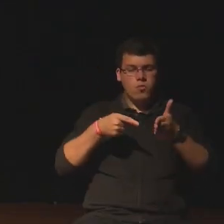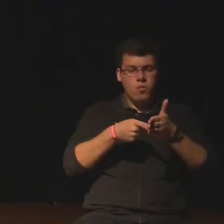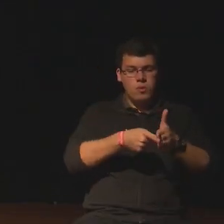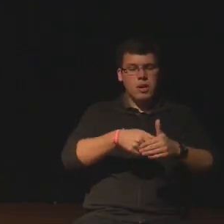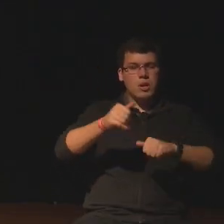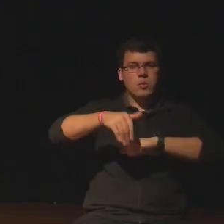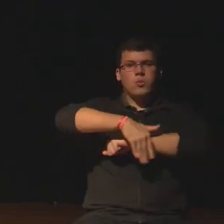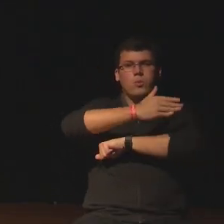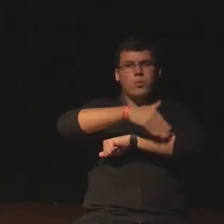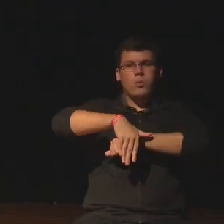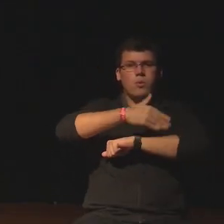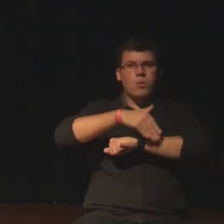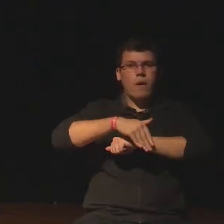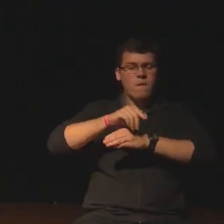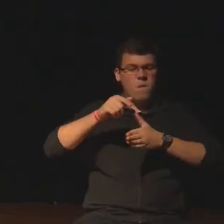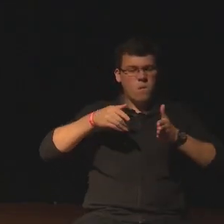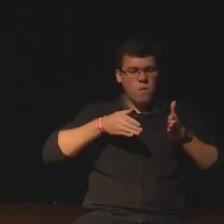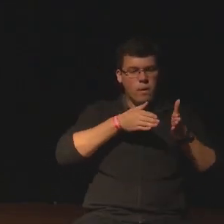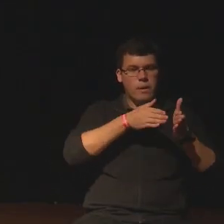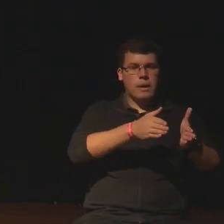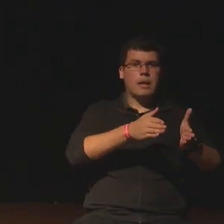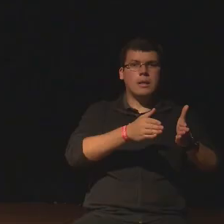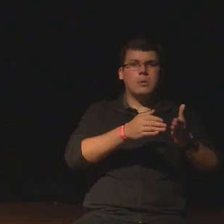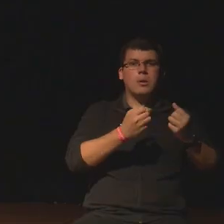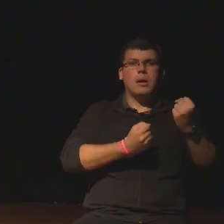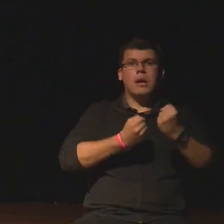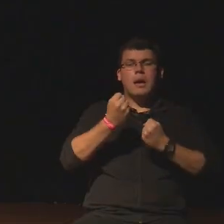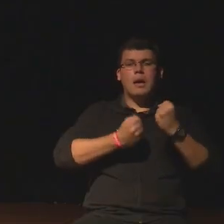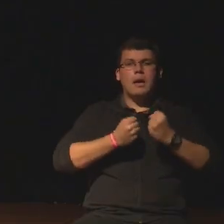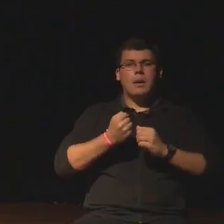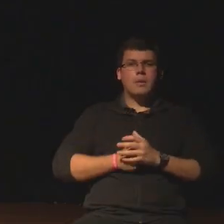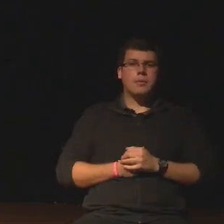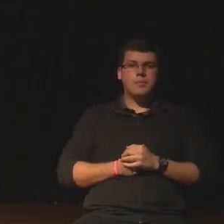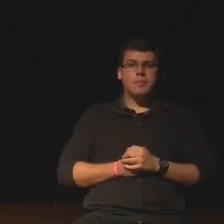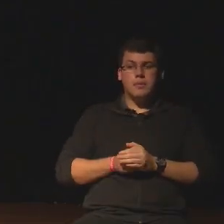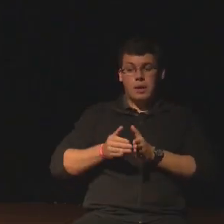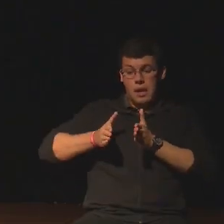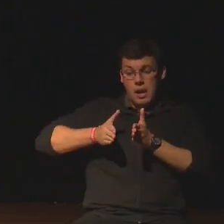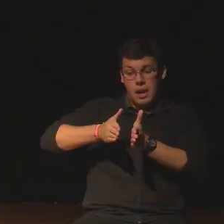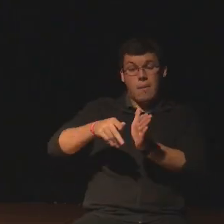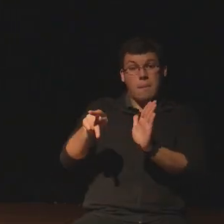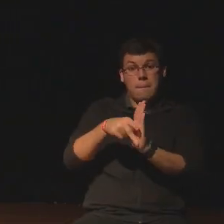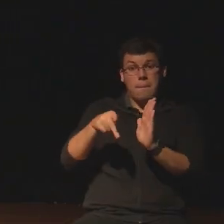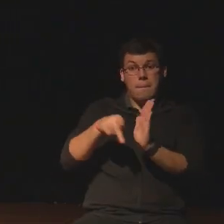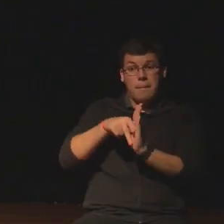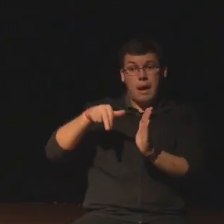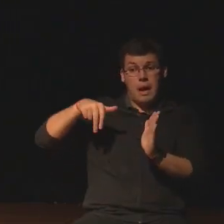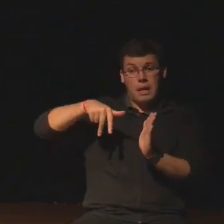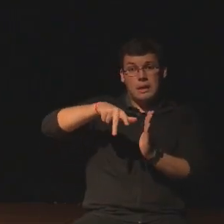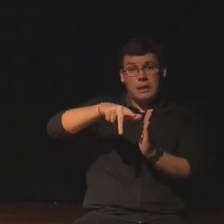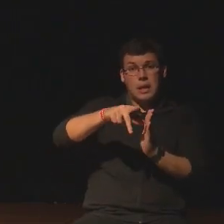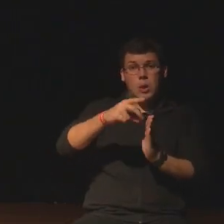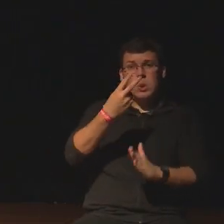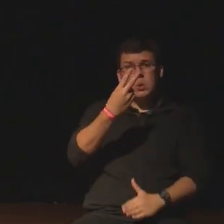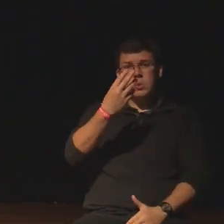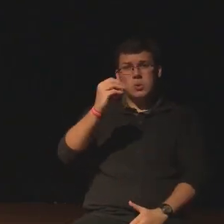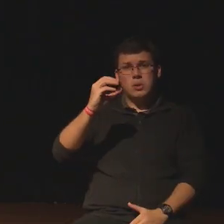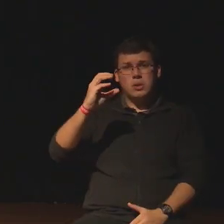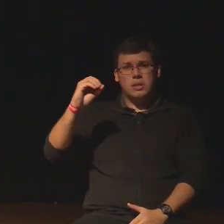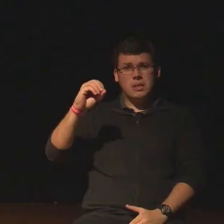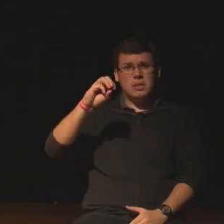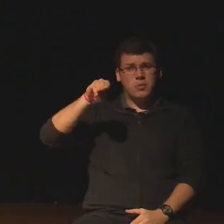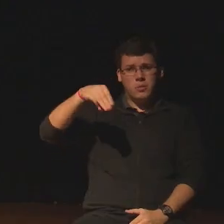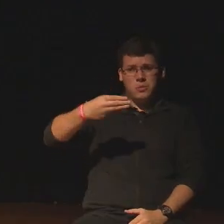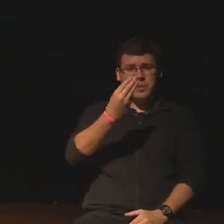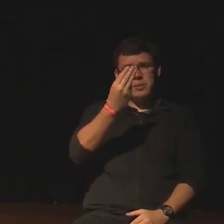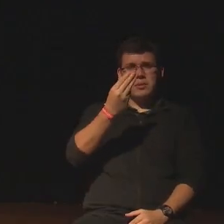para carro. Para calçada, 200 bilhões, todos no quadrilátero central, refazendo o calçadão.